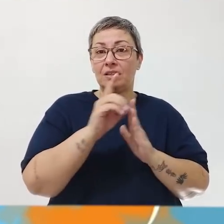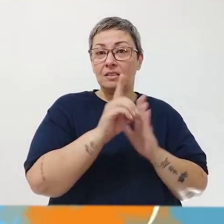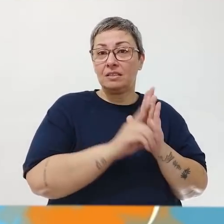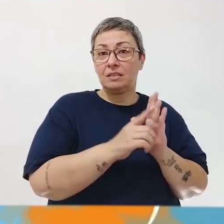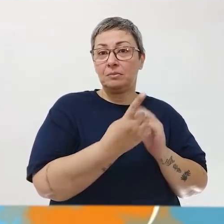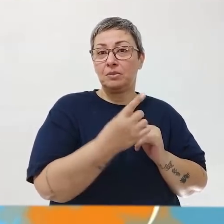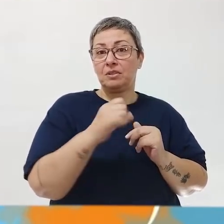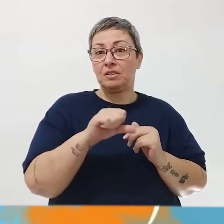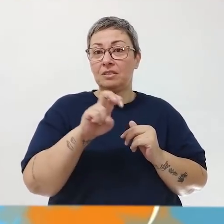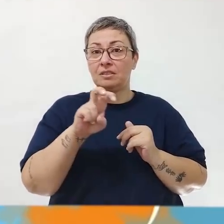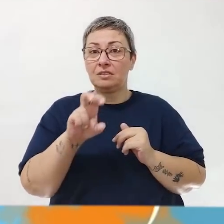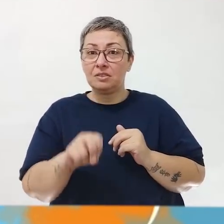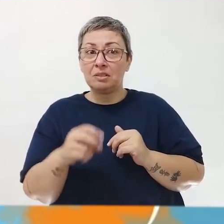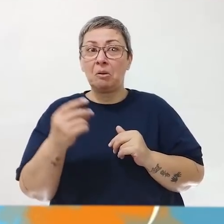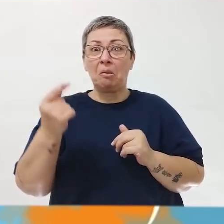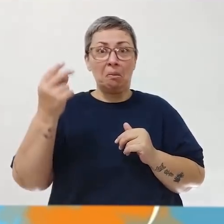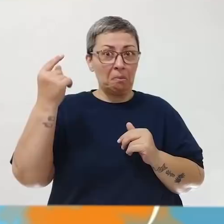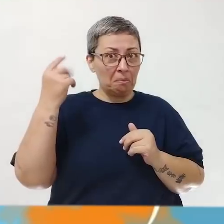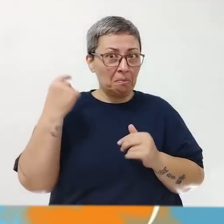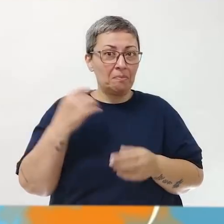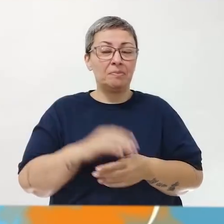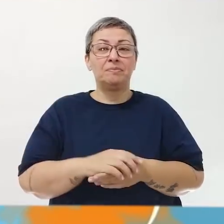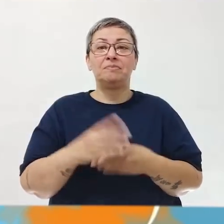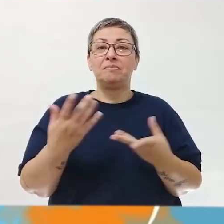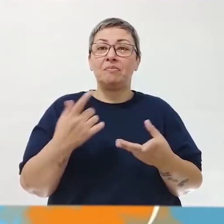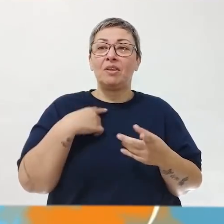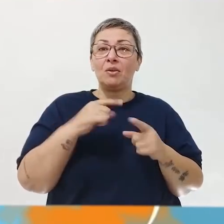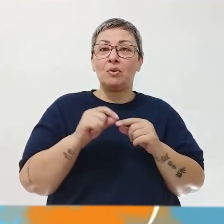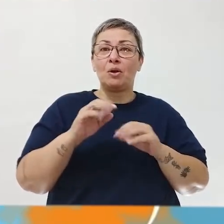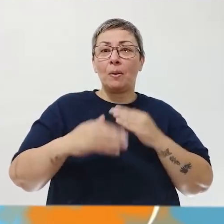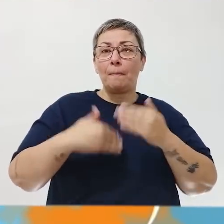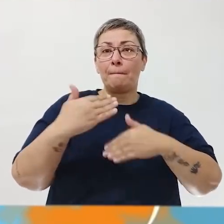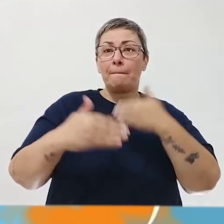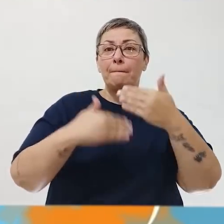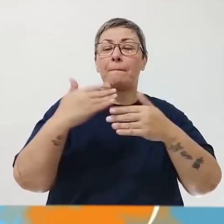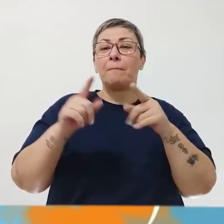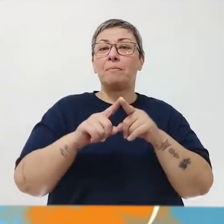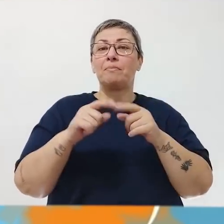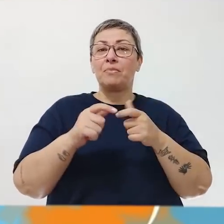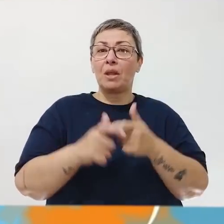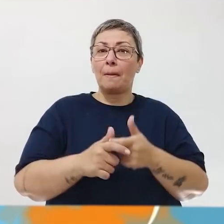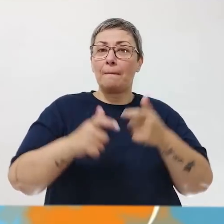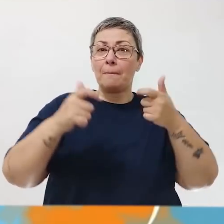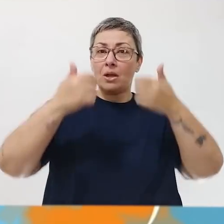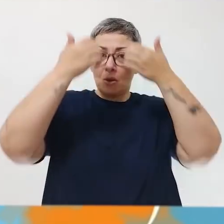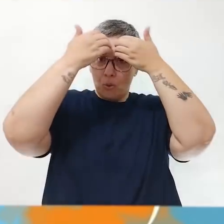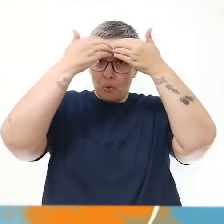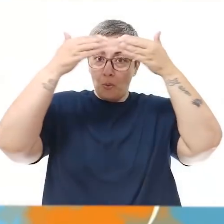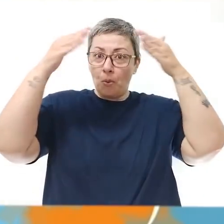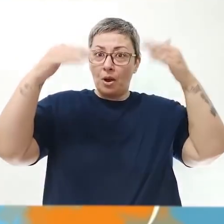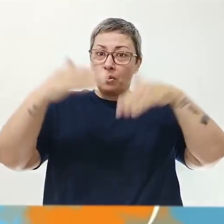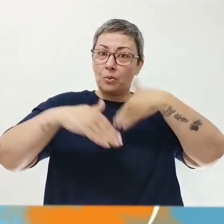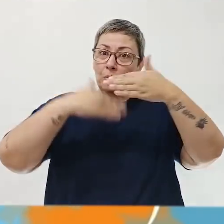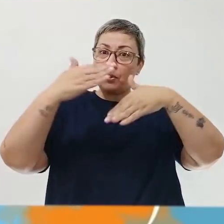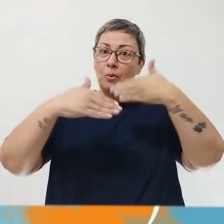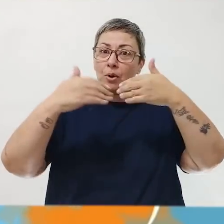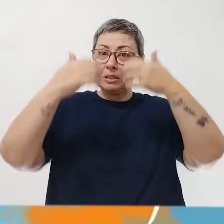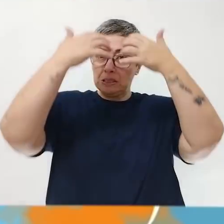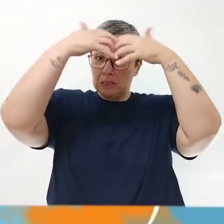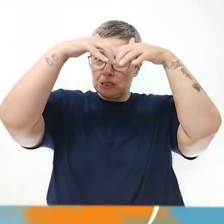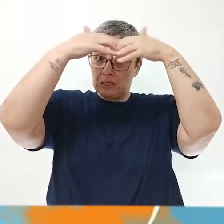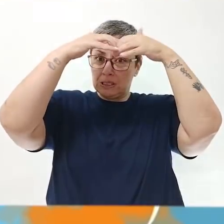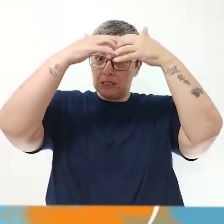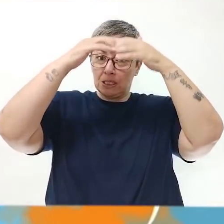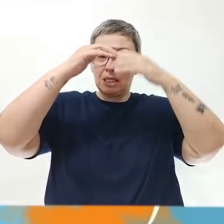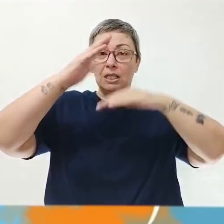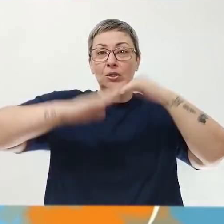de 1950, faz tempo, não é? Eles foram desenvolvidos para ampliar a mente e desenvolver melhor o cérebro